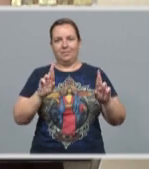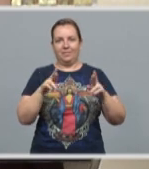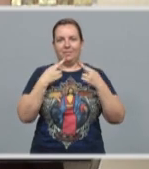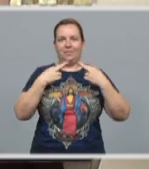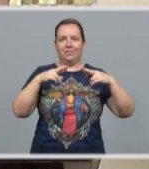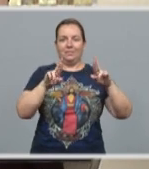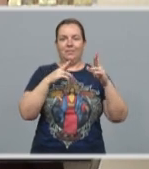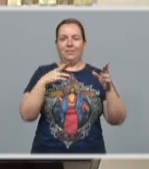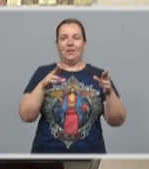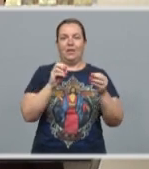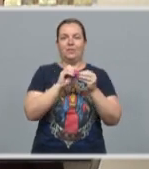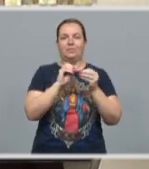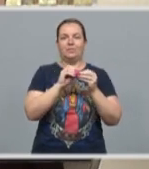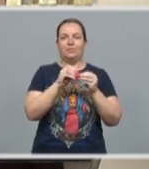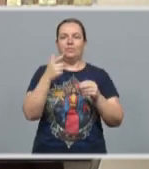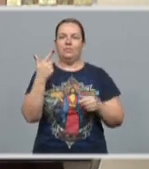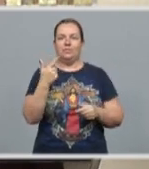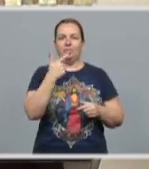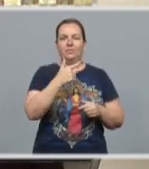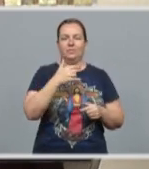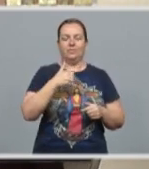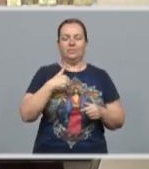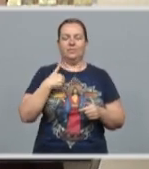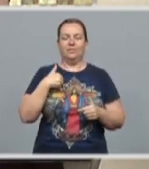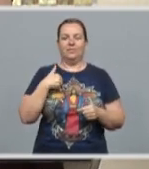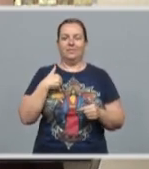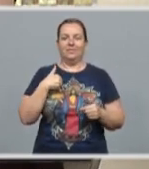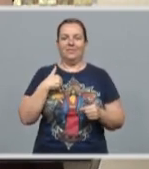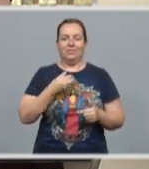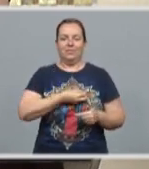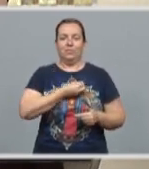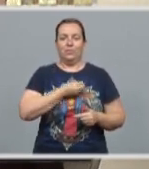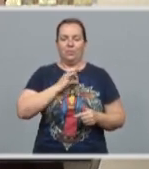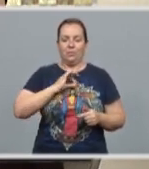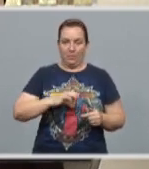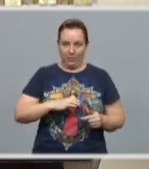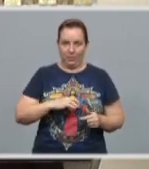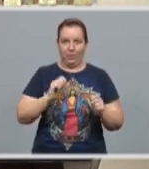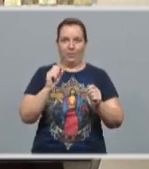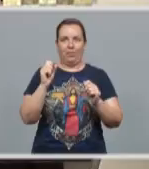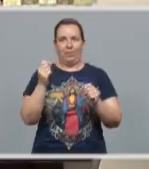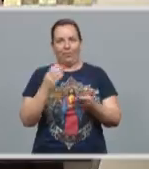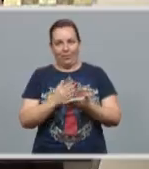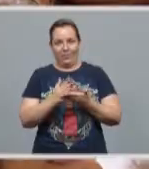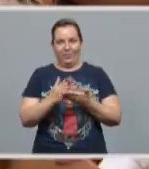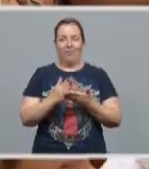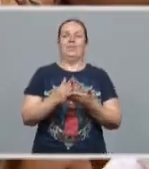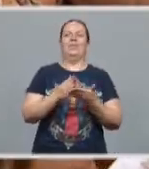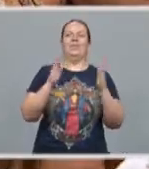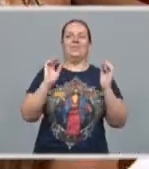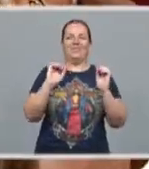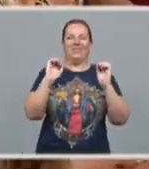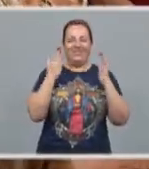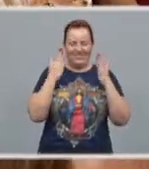22 anos de vida sacerdotal, continuemos essa celebração cantando.